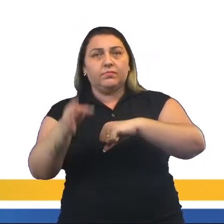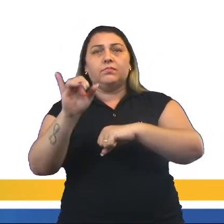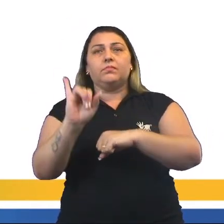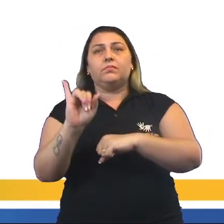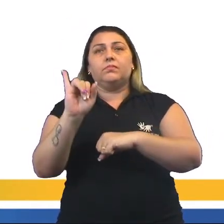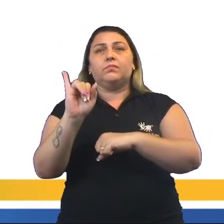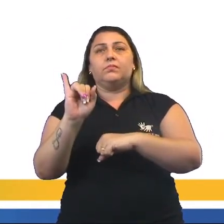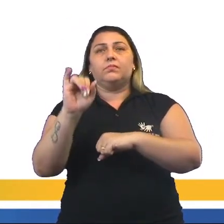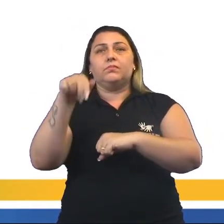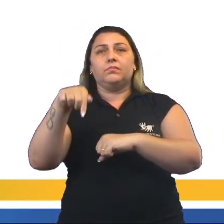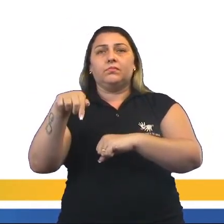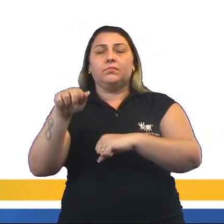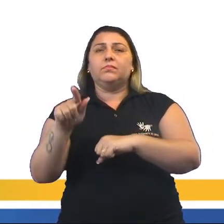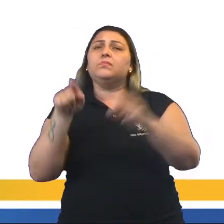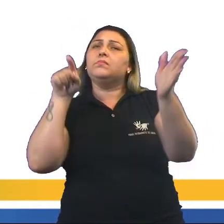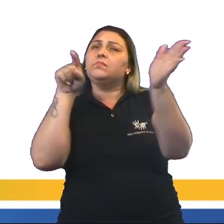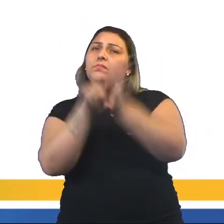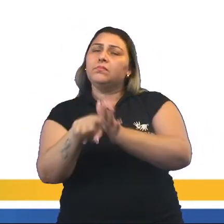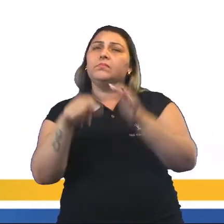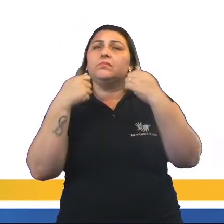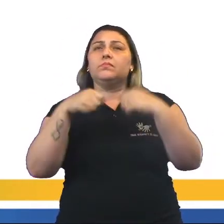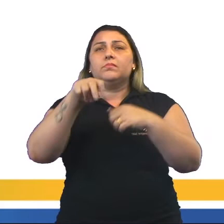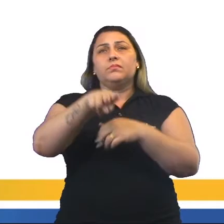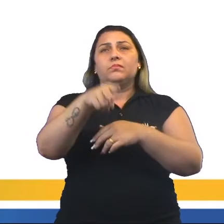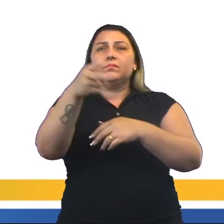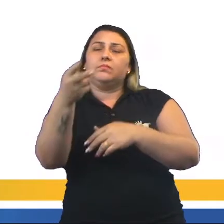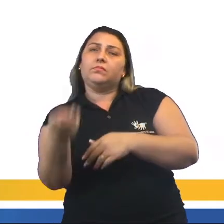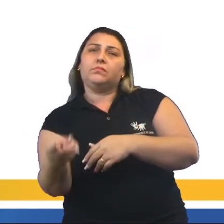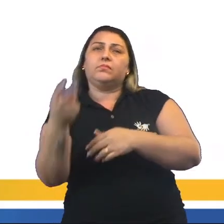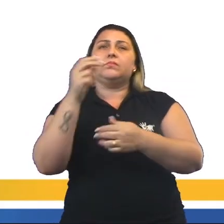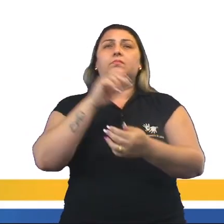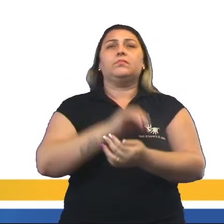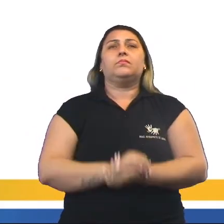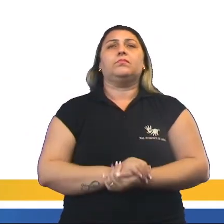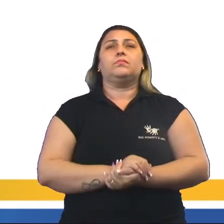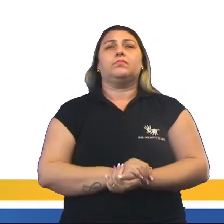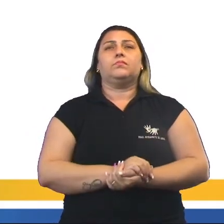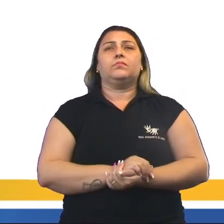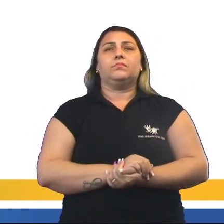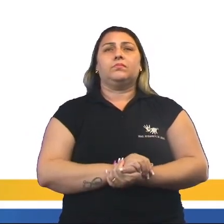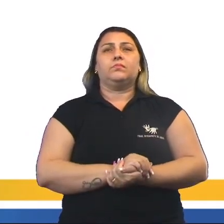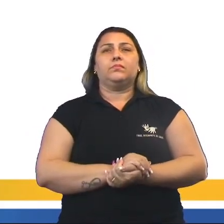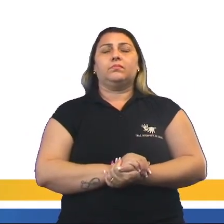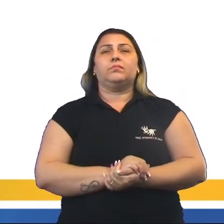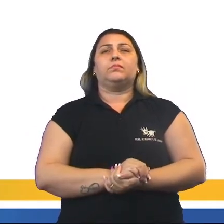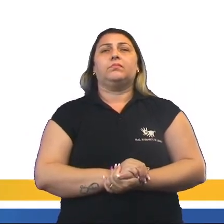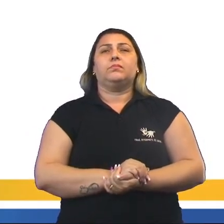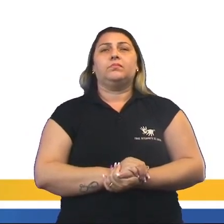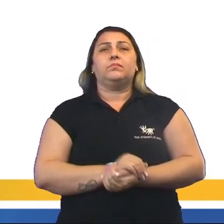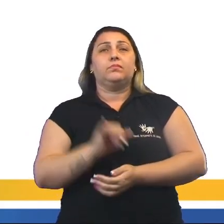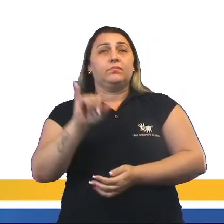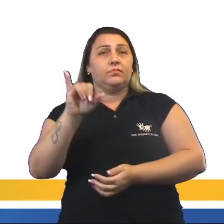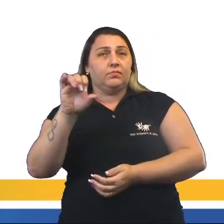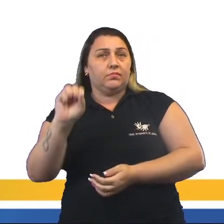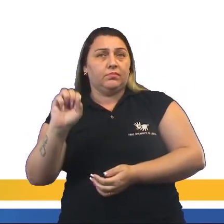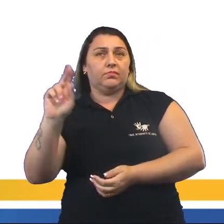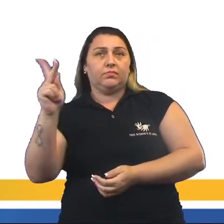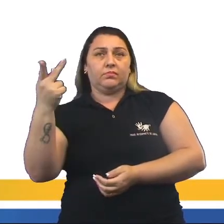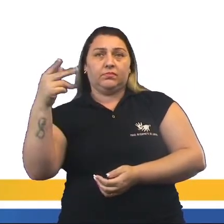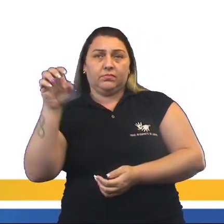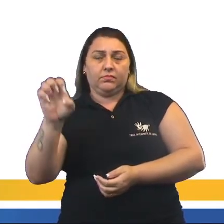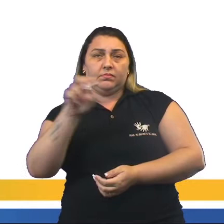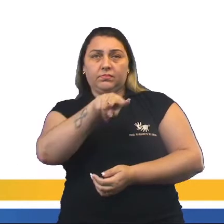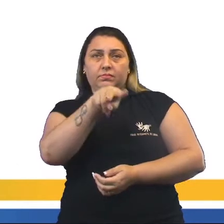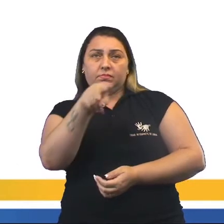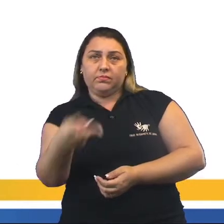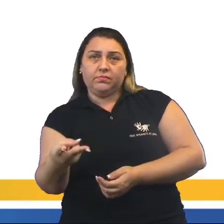ing. Para fazer uma pergunta, vocês vão precisar inverter a ordem das duas primeiras palavras. Então, agora você vai pegar o seu verbo